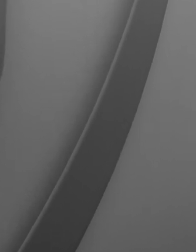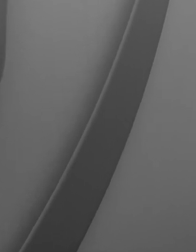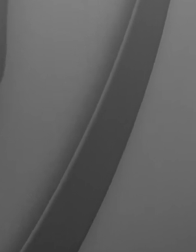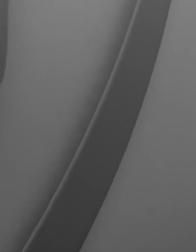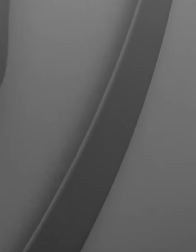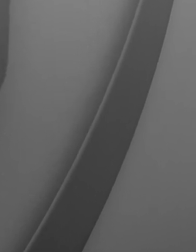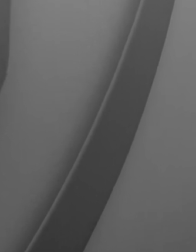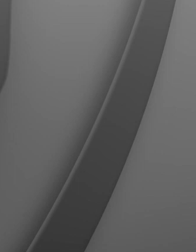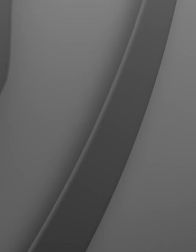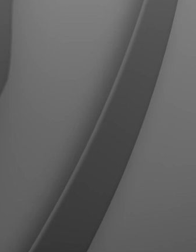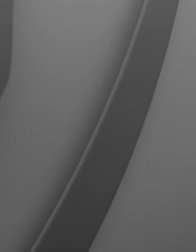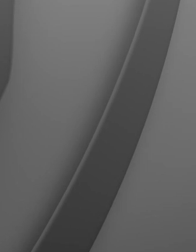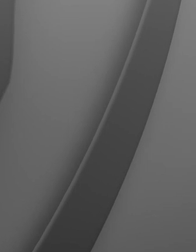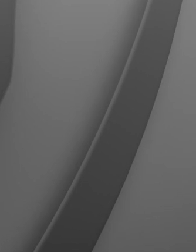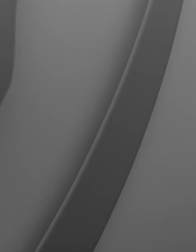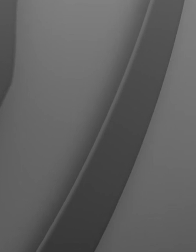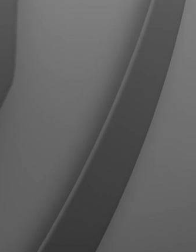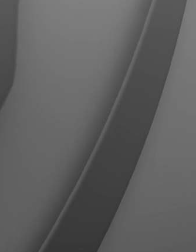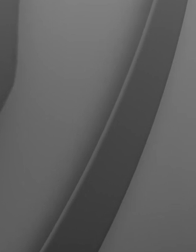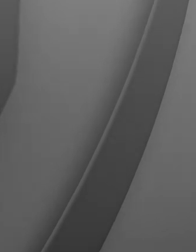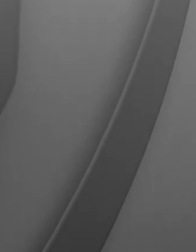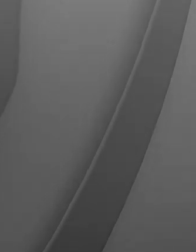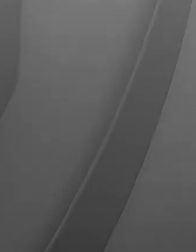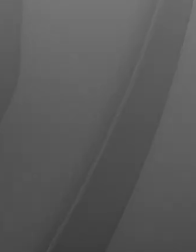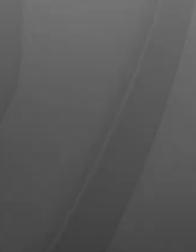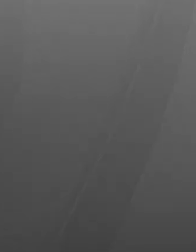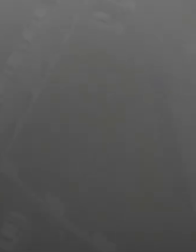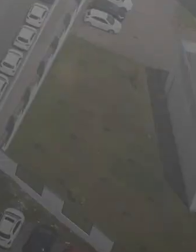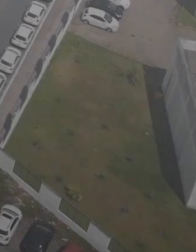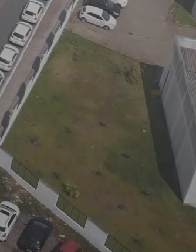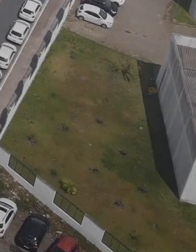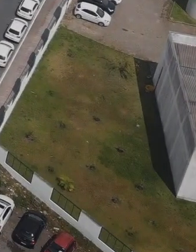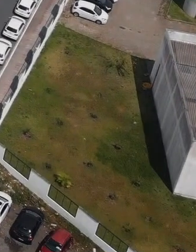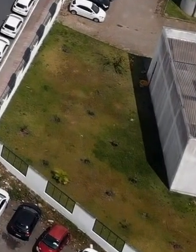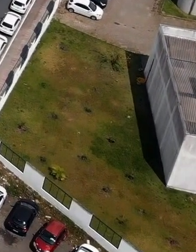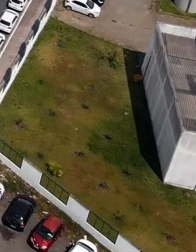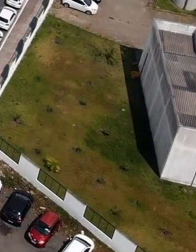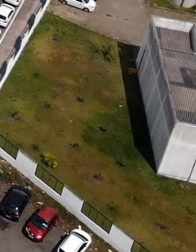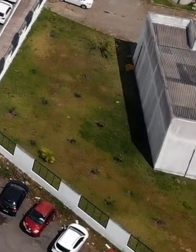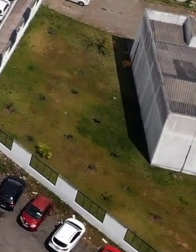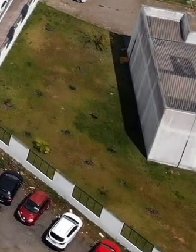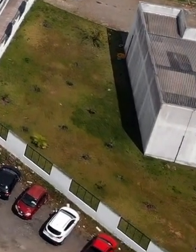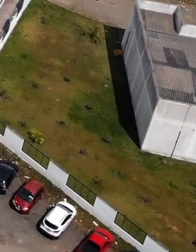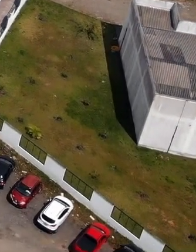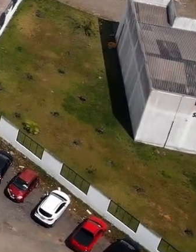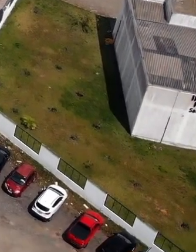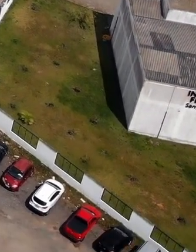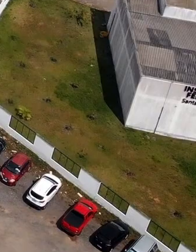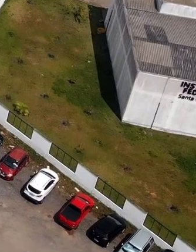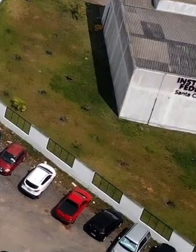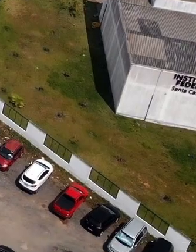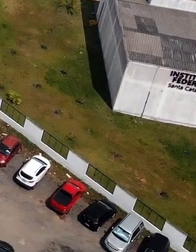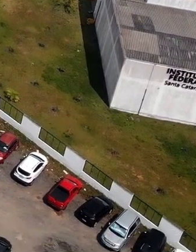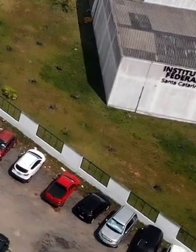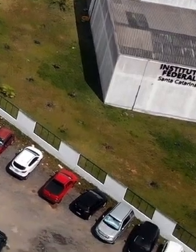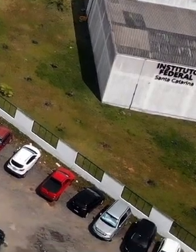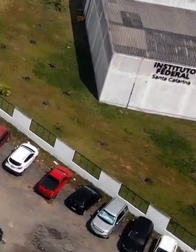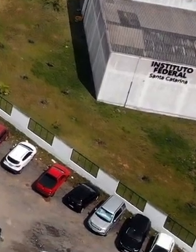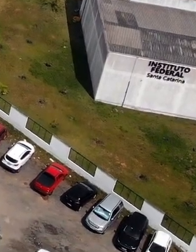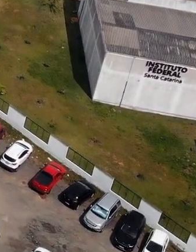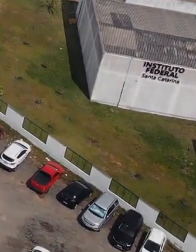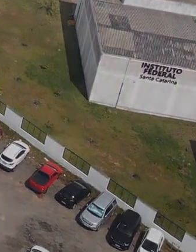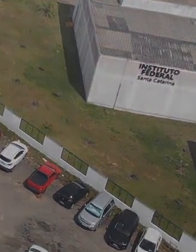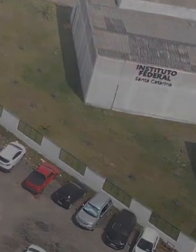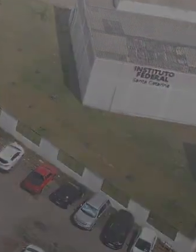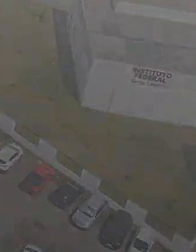no Instagram e também no Twitter acompanhe todo o conteúdo do poder legislativo nas